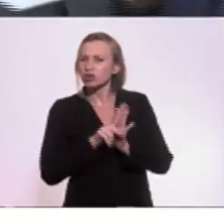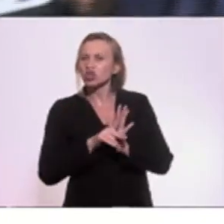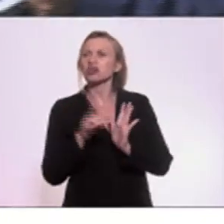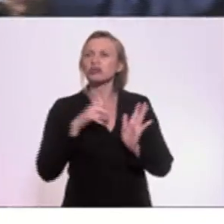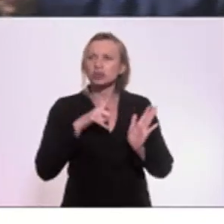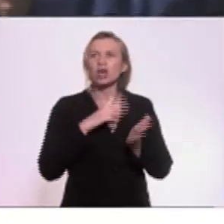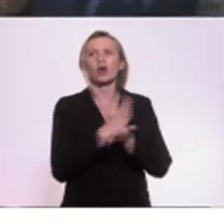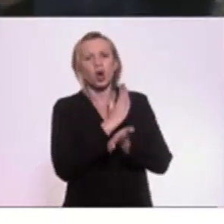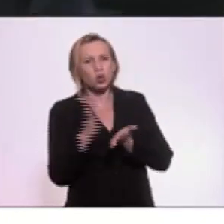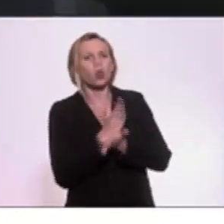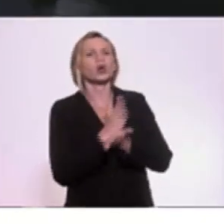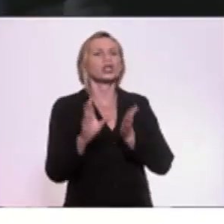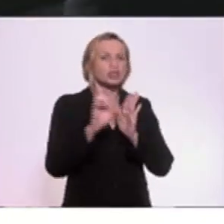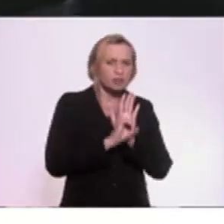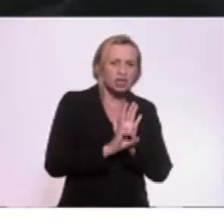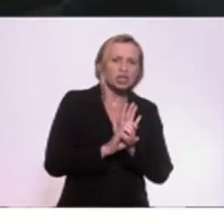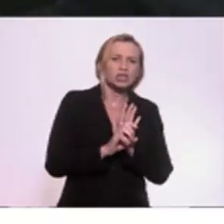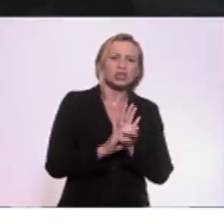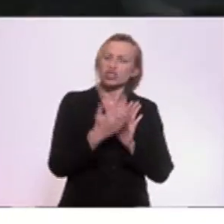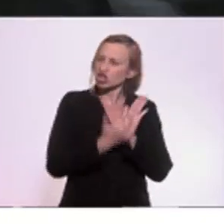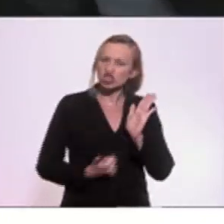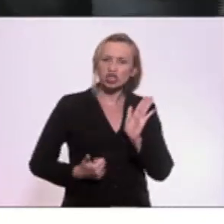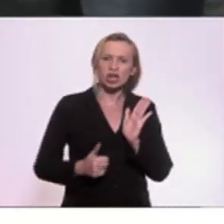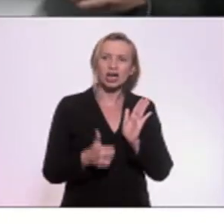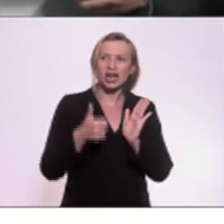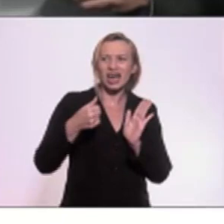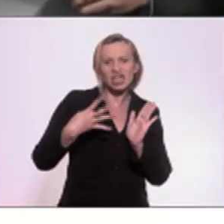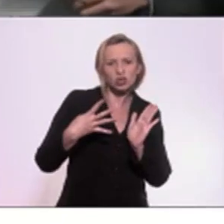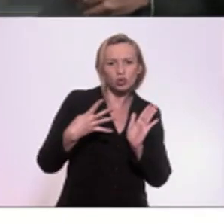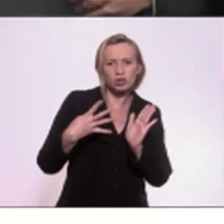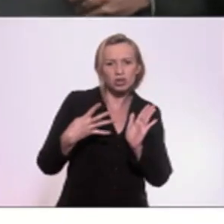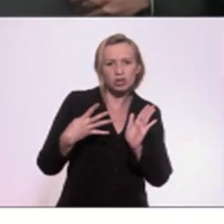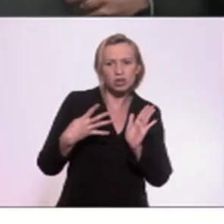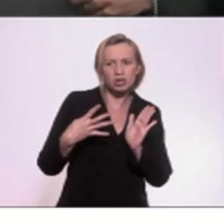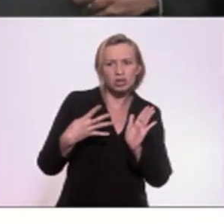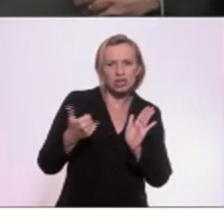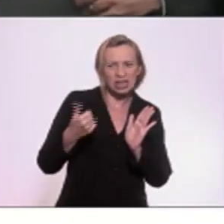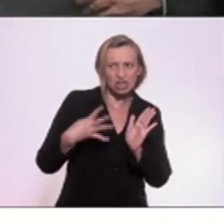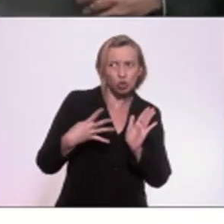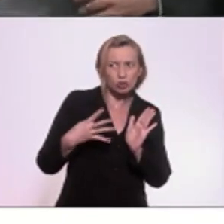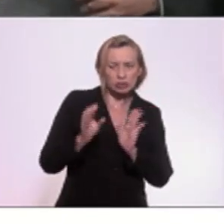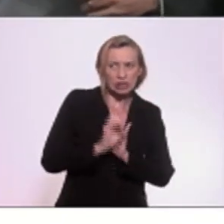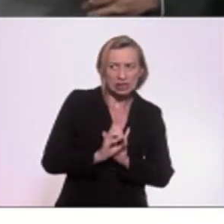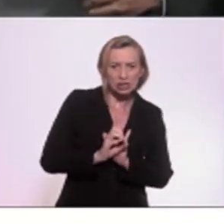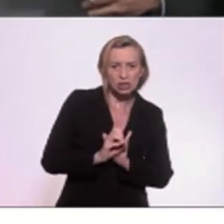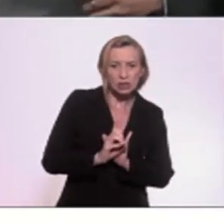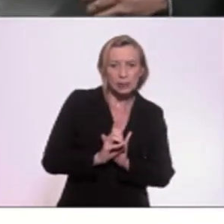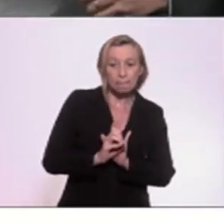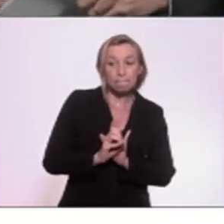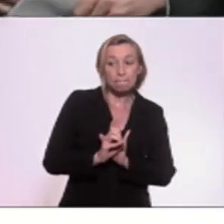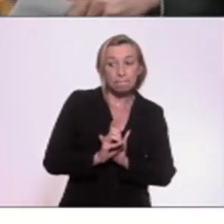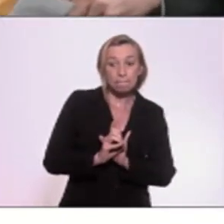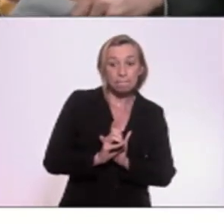algumas emendas que eu fiz sobre esse projeto, eu queria retirar. Temos 14 emendas até o presente momento. Ah, tem 14 emendas?